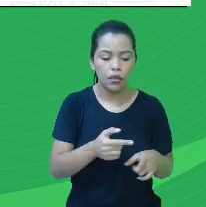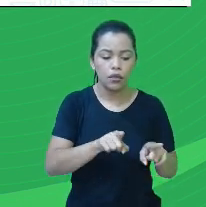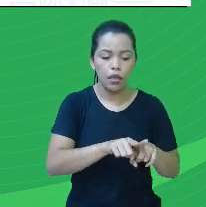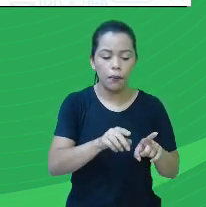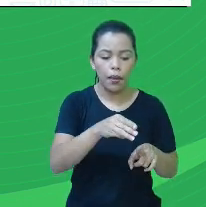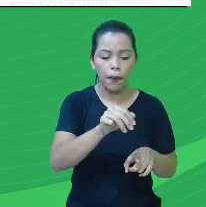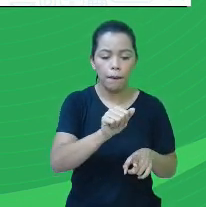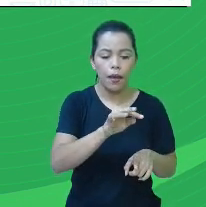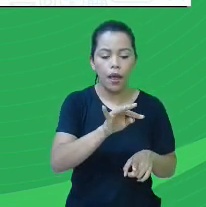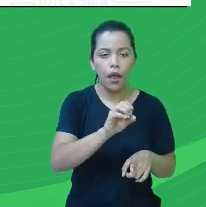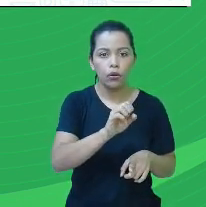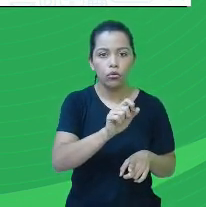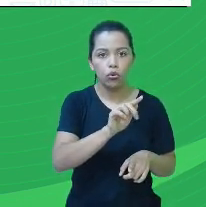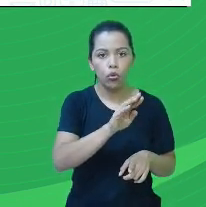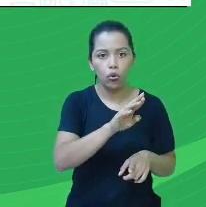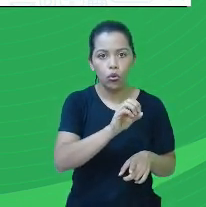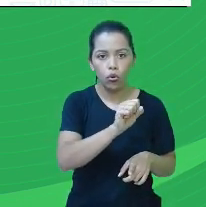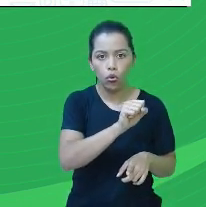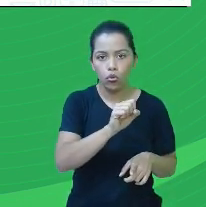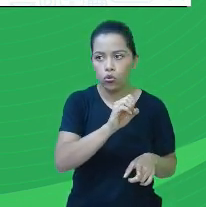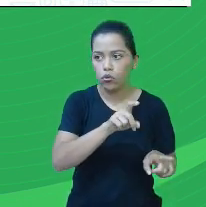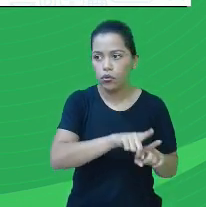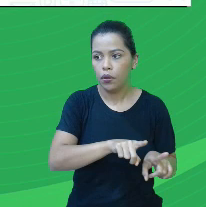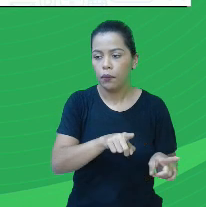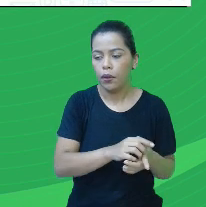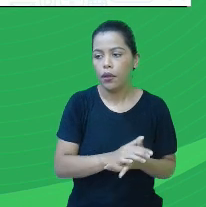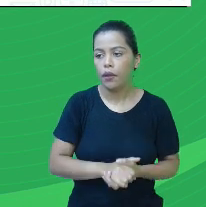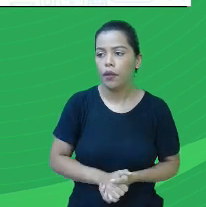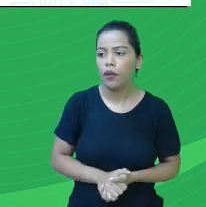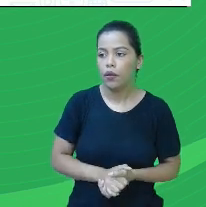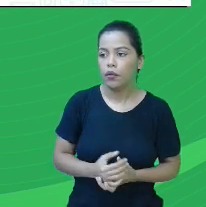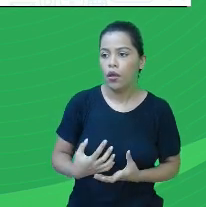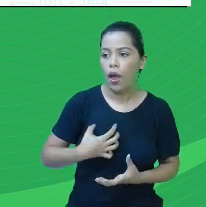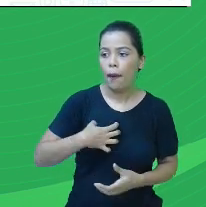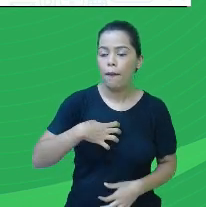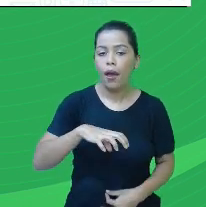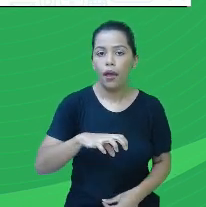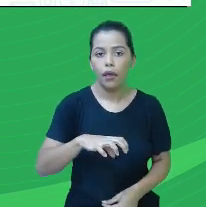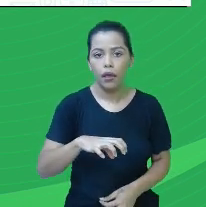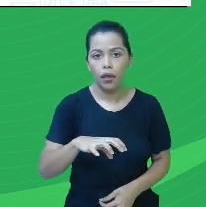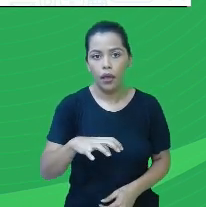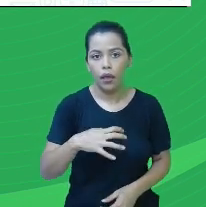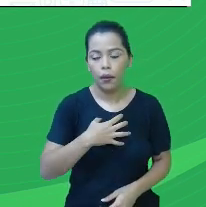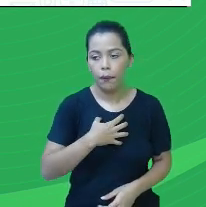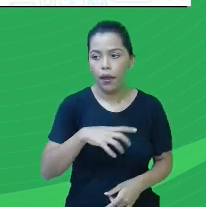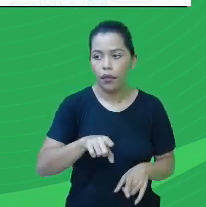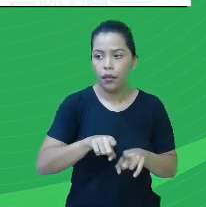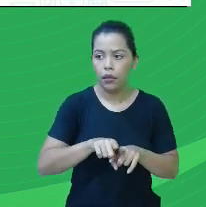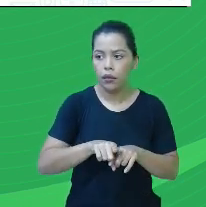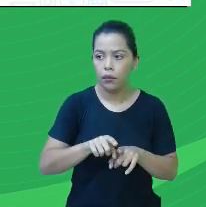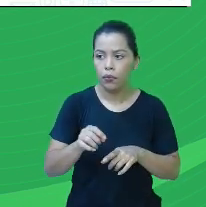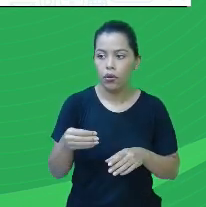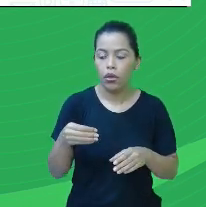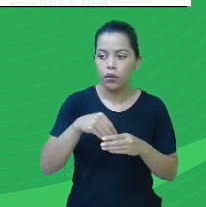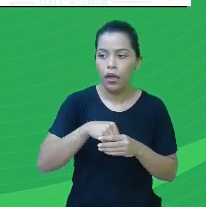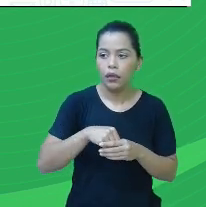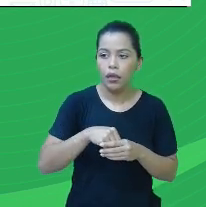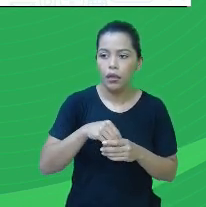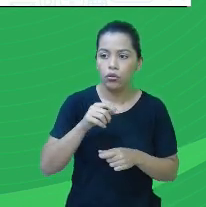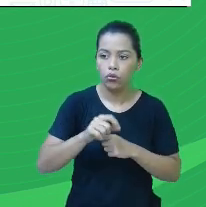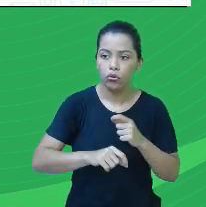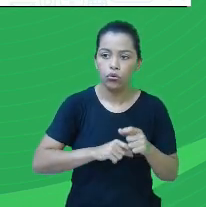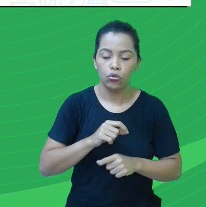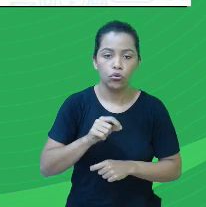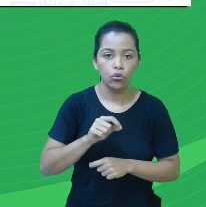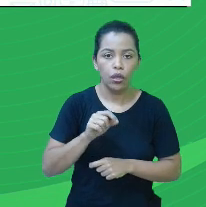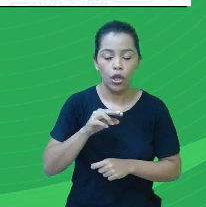A Bahia ainda está pertencendo aí, aqui na faixazinha amarela, não é na região sudeste, ainda chamaram de